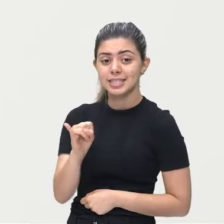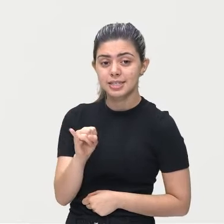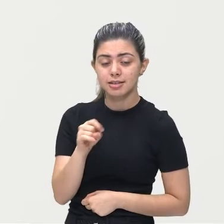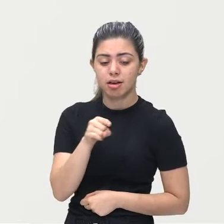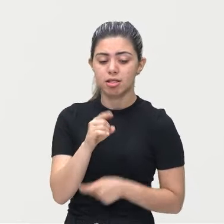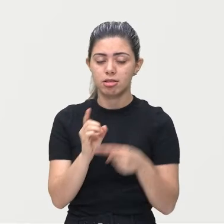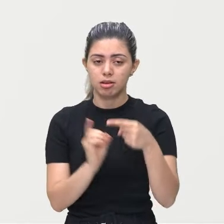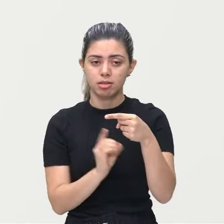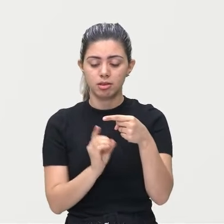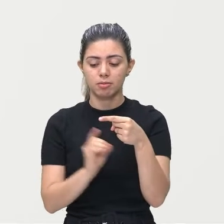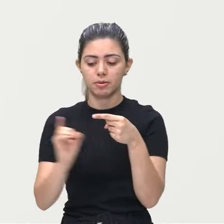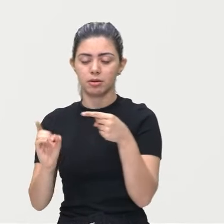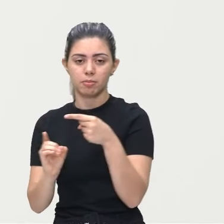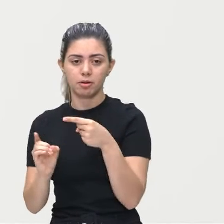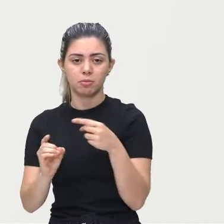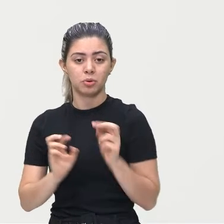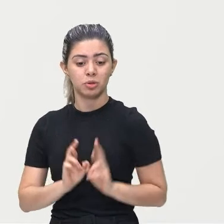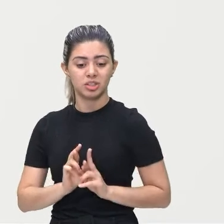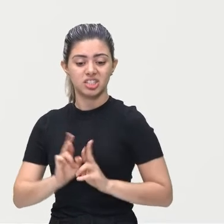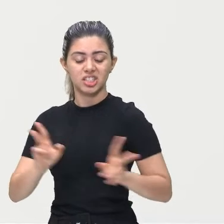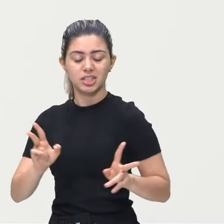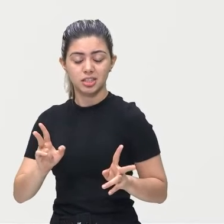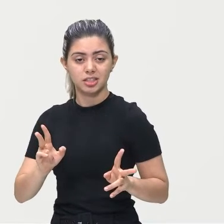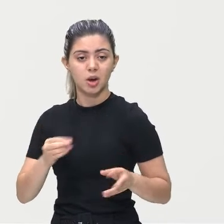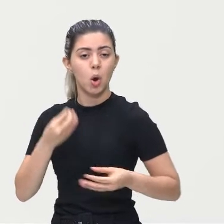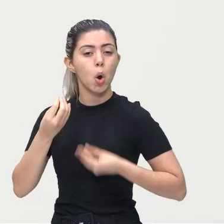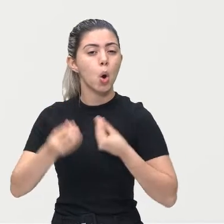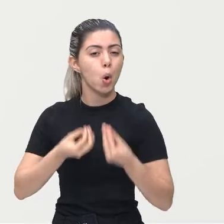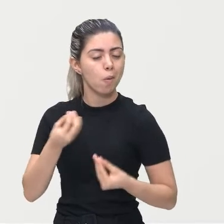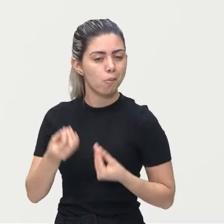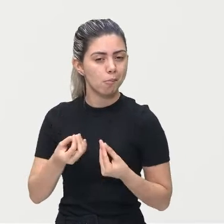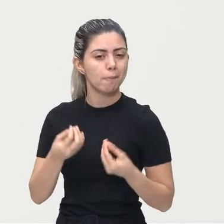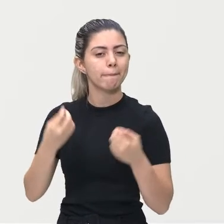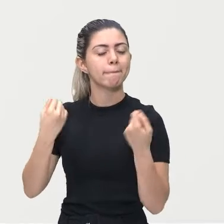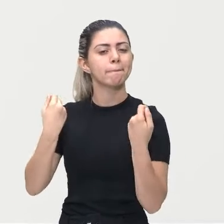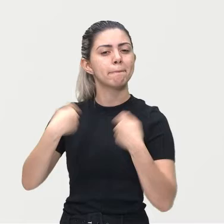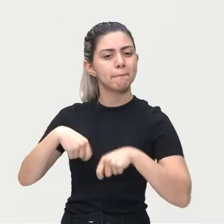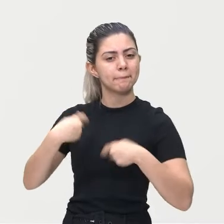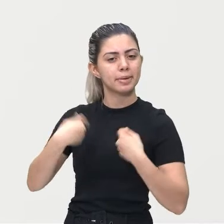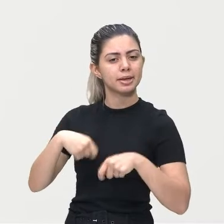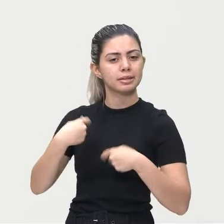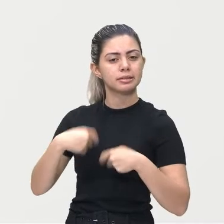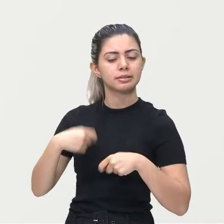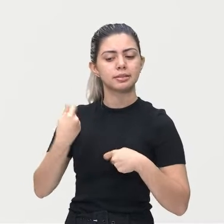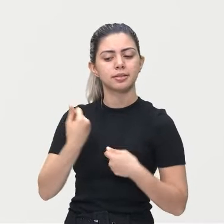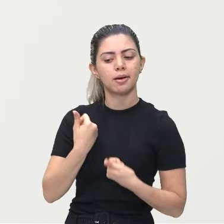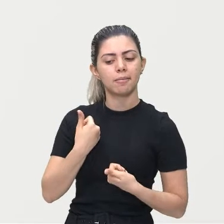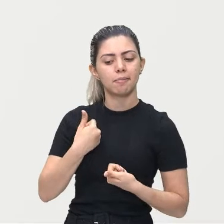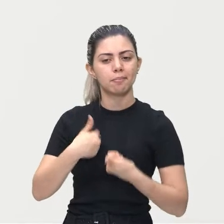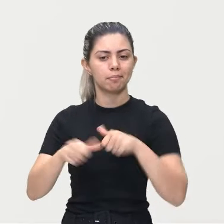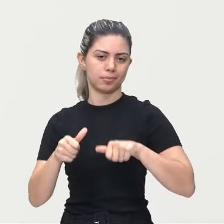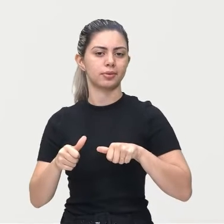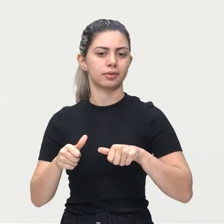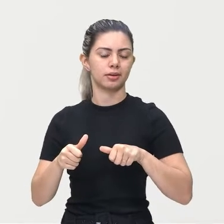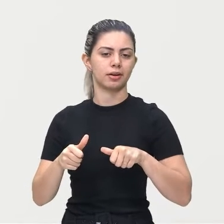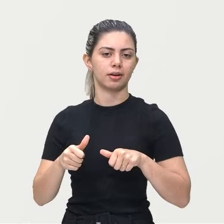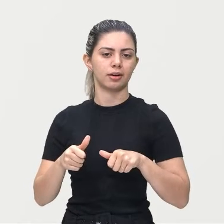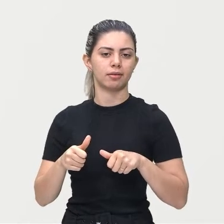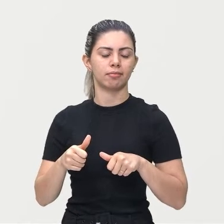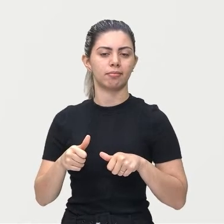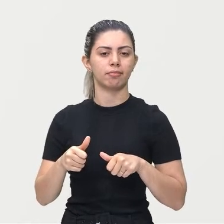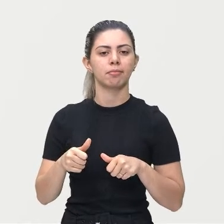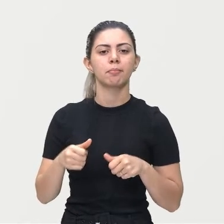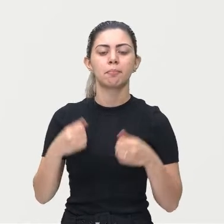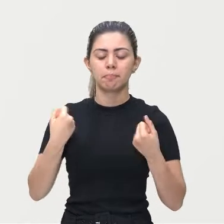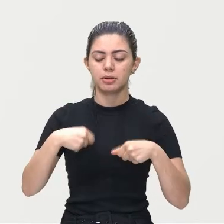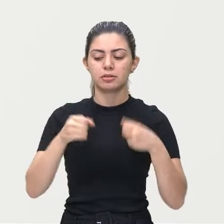denominadores forem diferentes, pessoal, nós temos que tratar. Eu vou chamar isso de tratamento. Eu vou ter